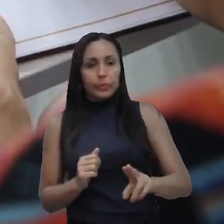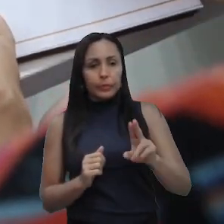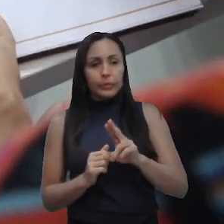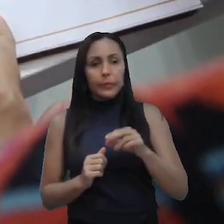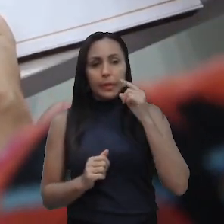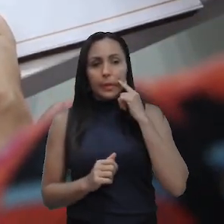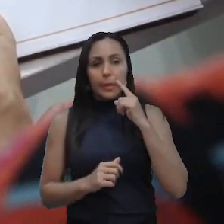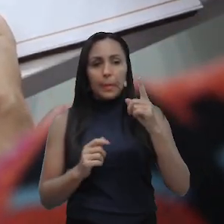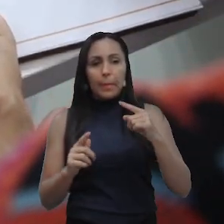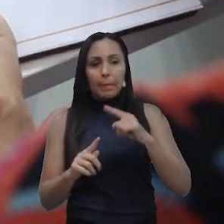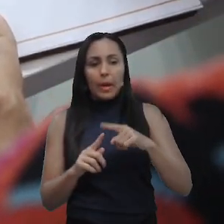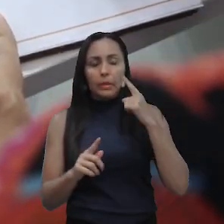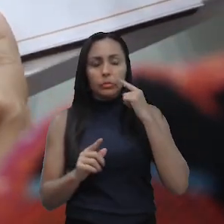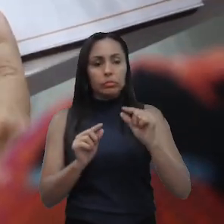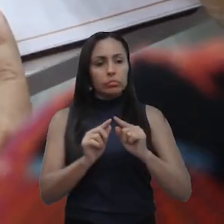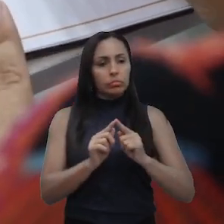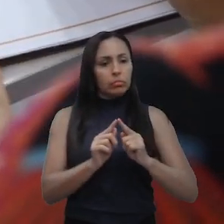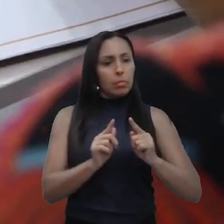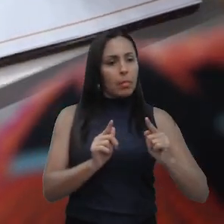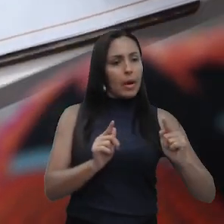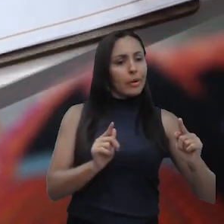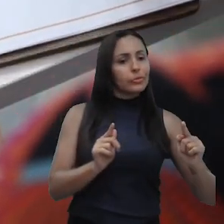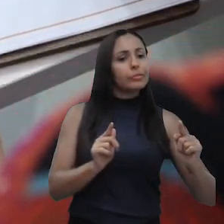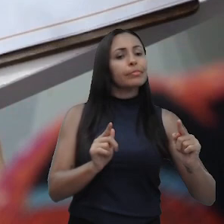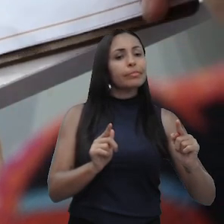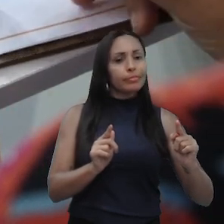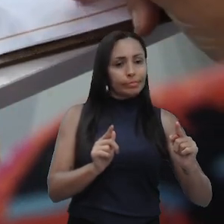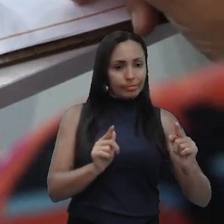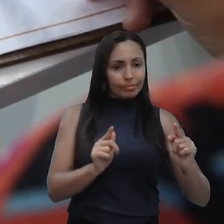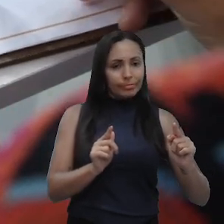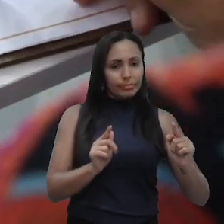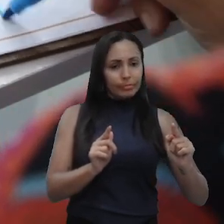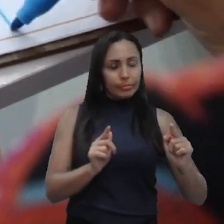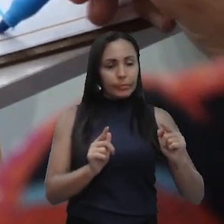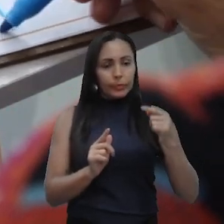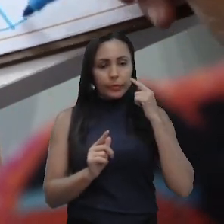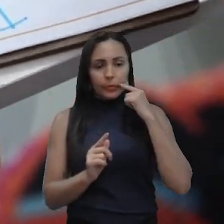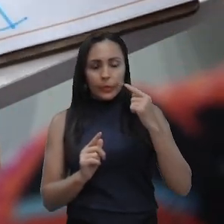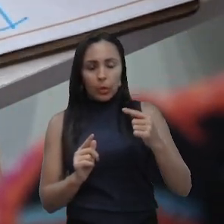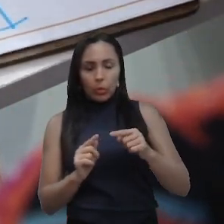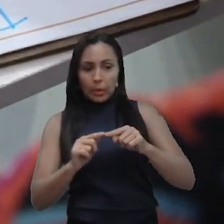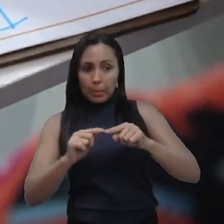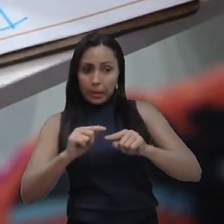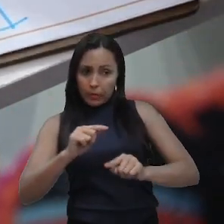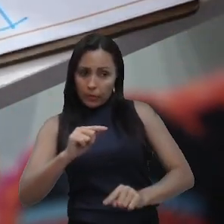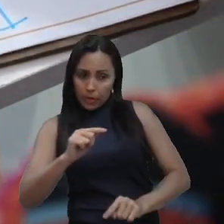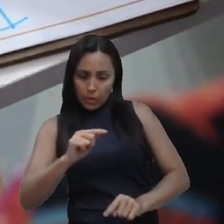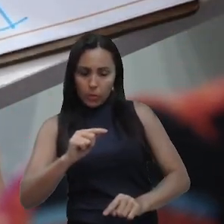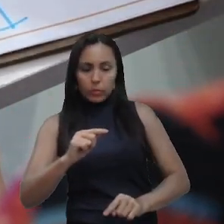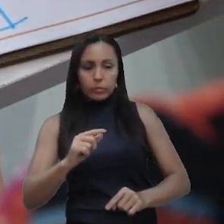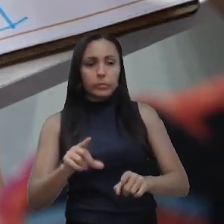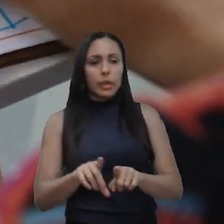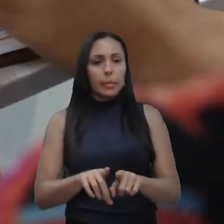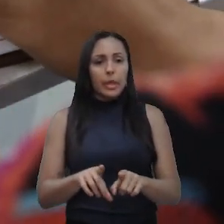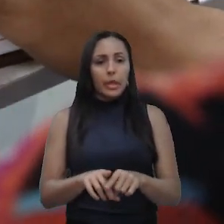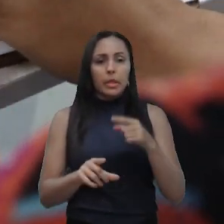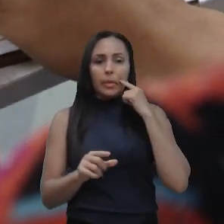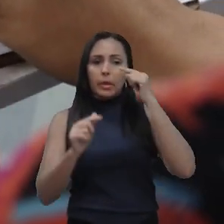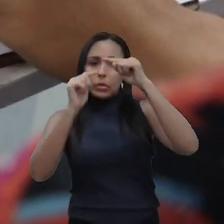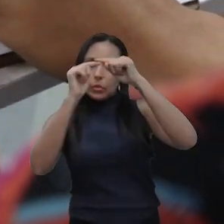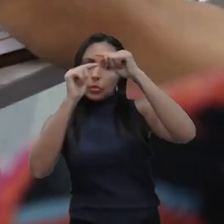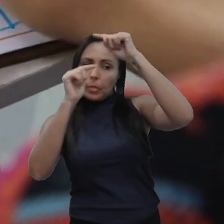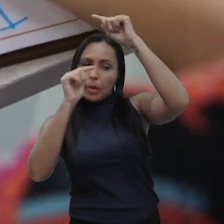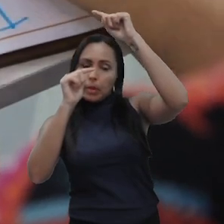mais margens. Mais margens não só do lado direito, como na parte inferior, até na parte superior